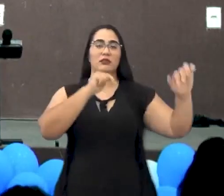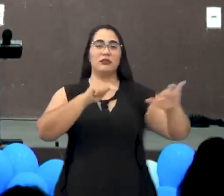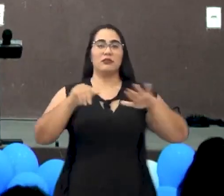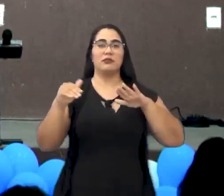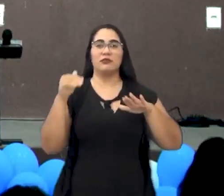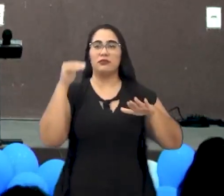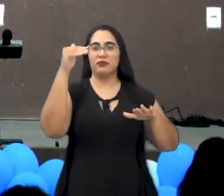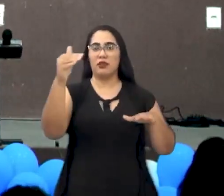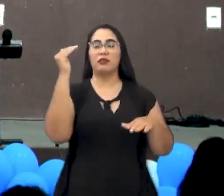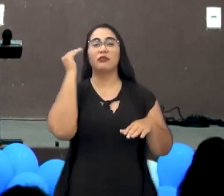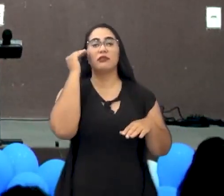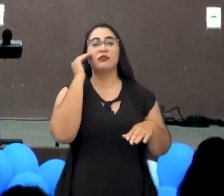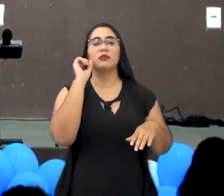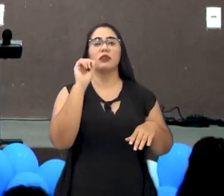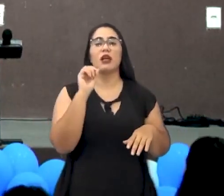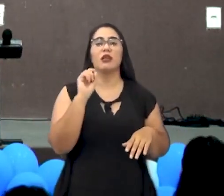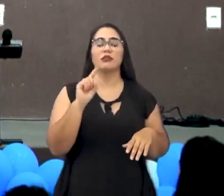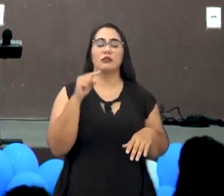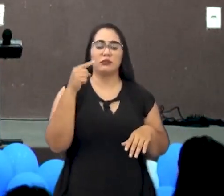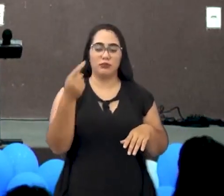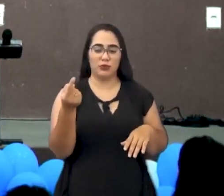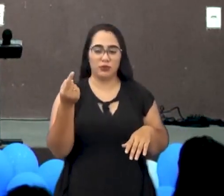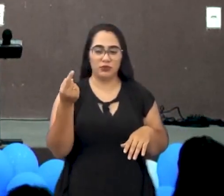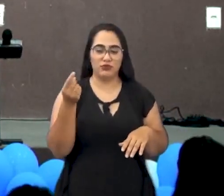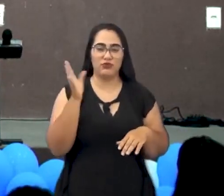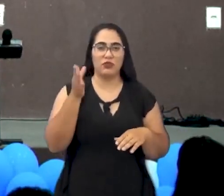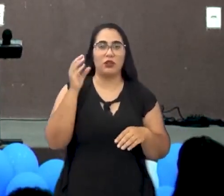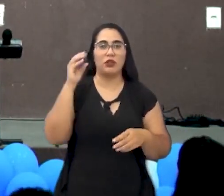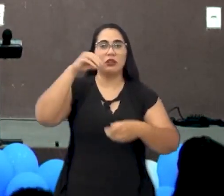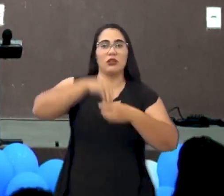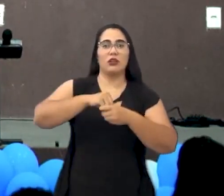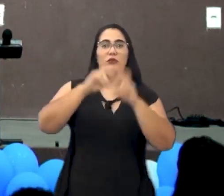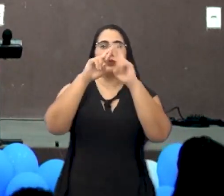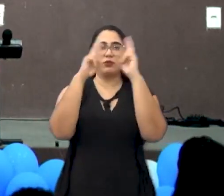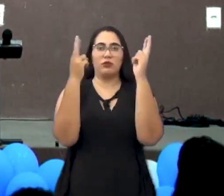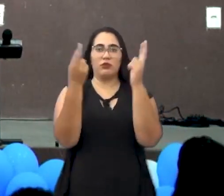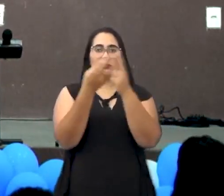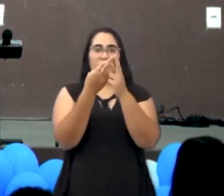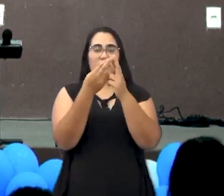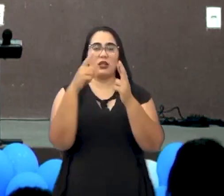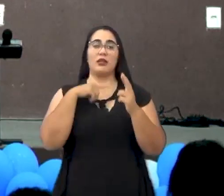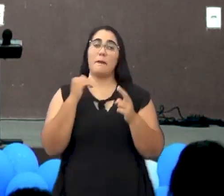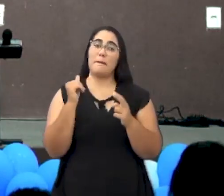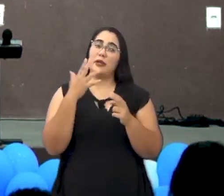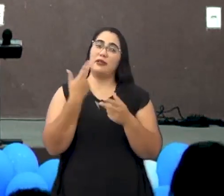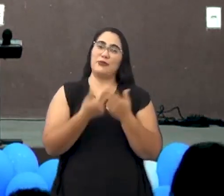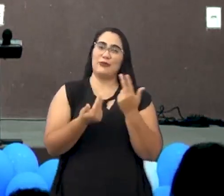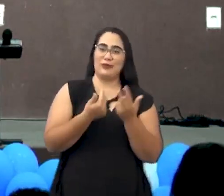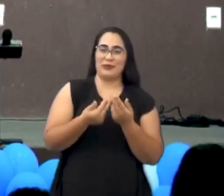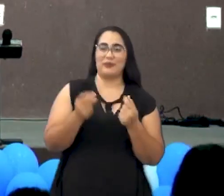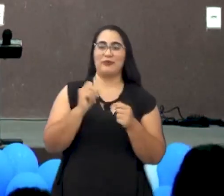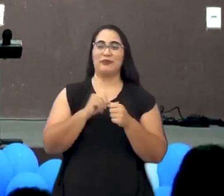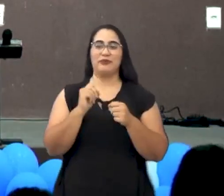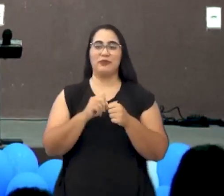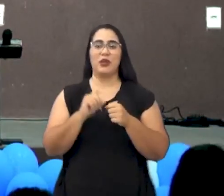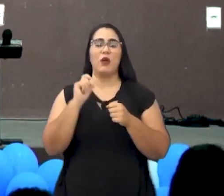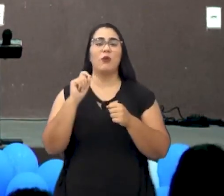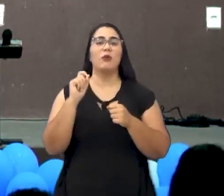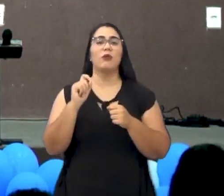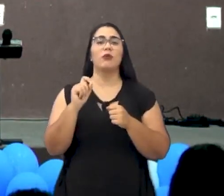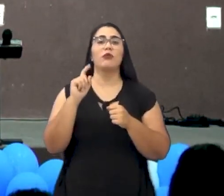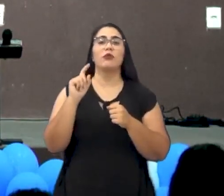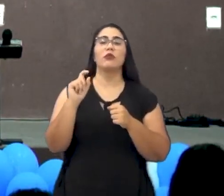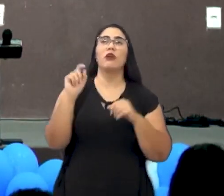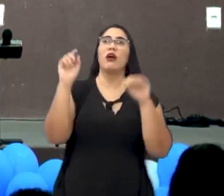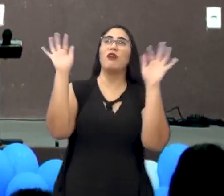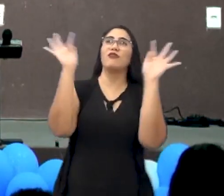que, depois de estar dentro do reino, outros passos vão acontecendo. E o que as bem-aventuranças vão nos mostrando